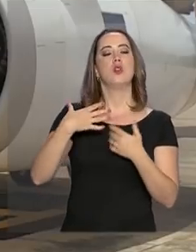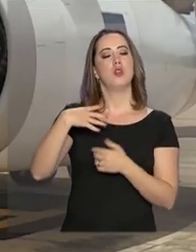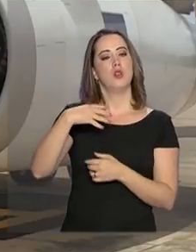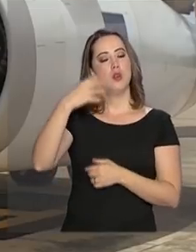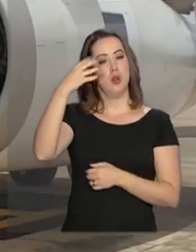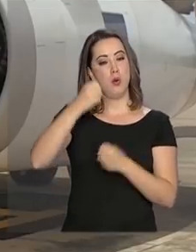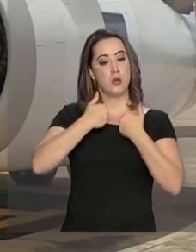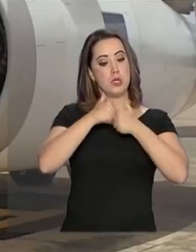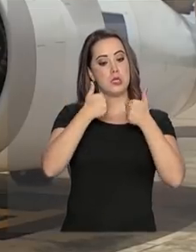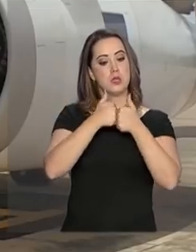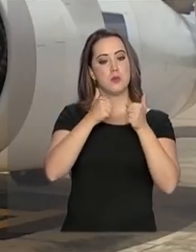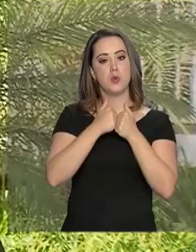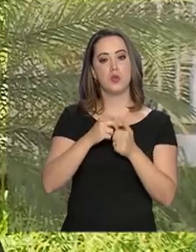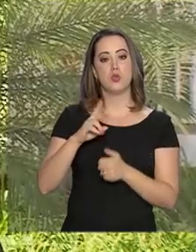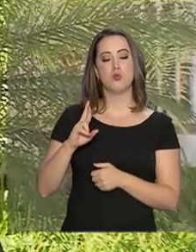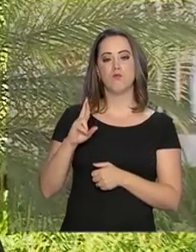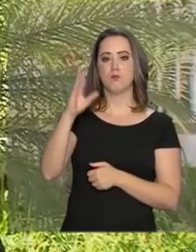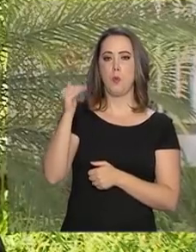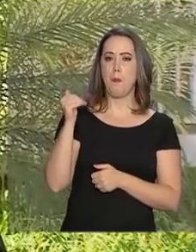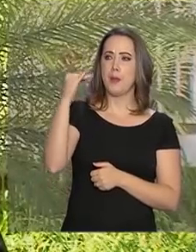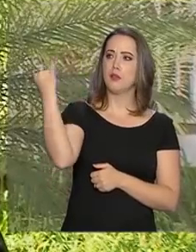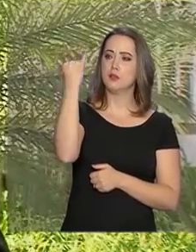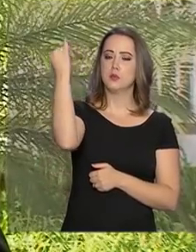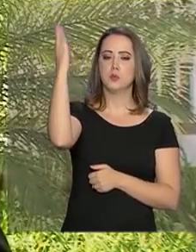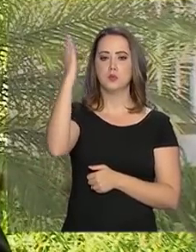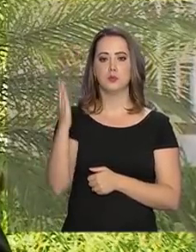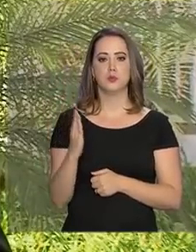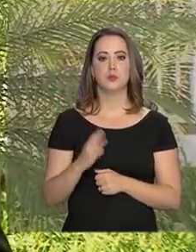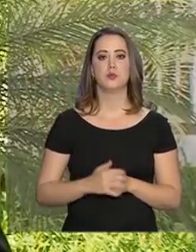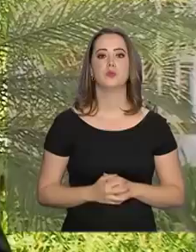maior autoridade do país.